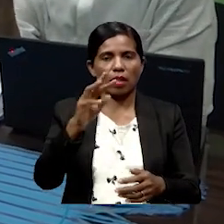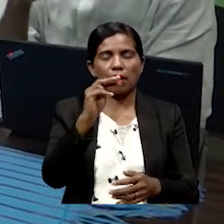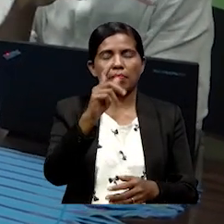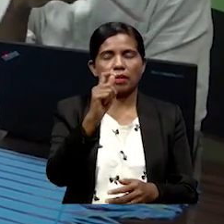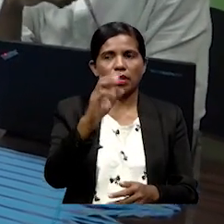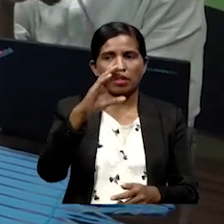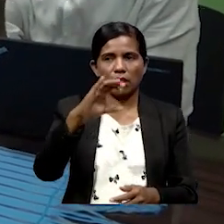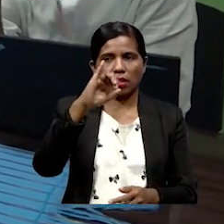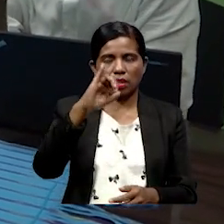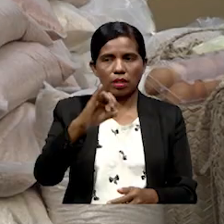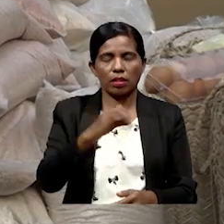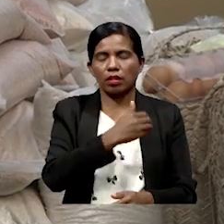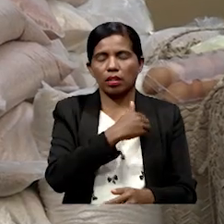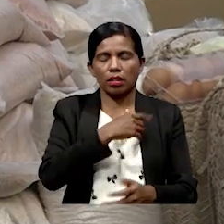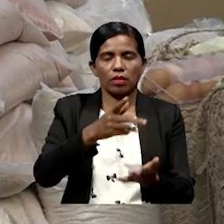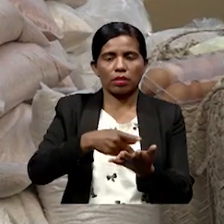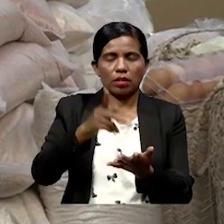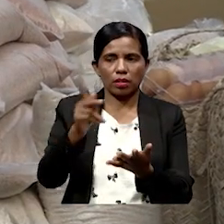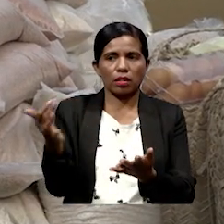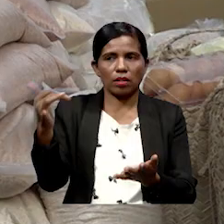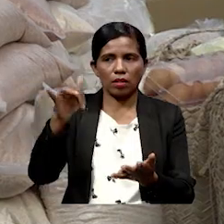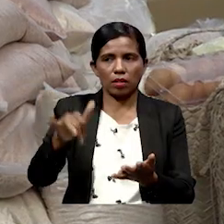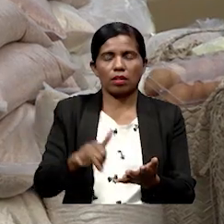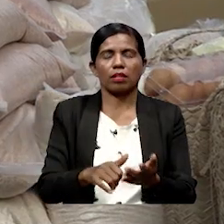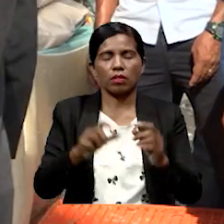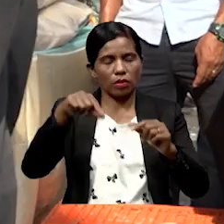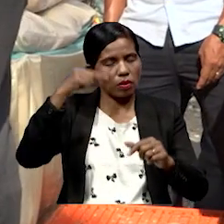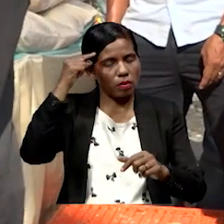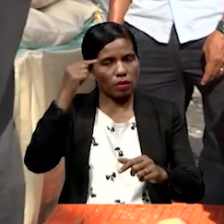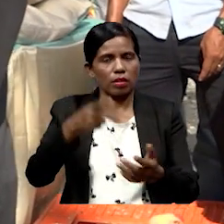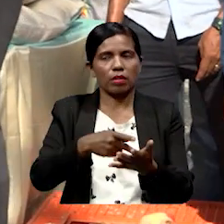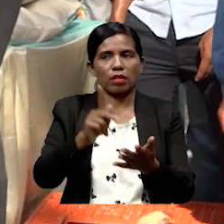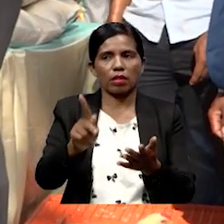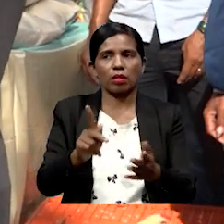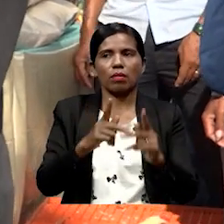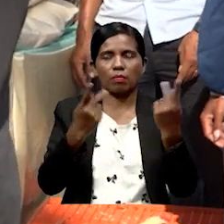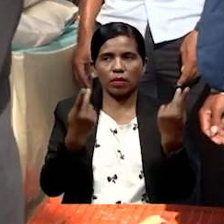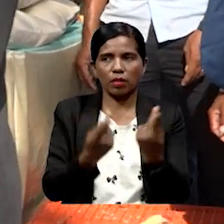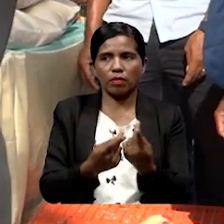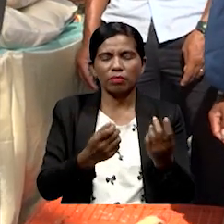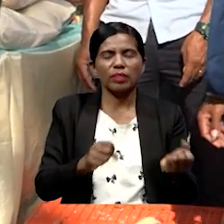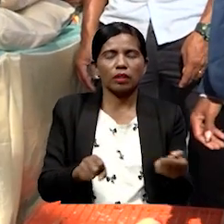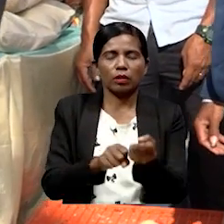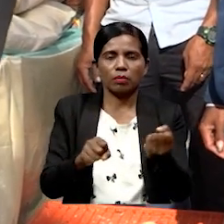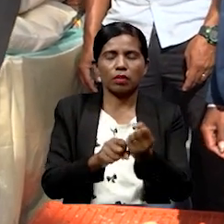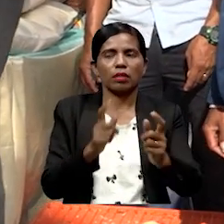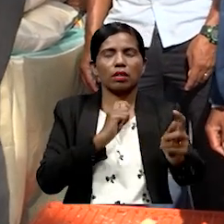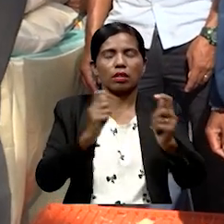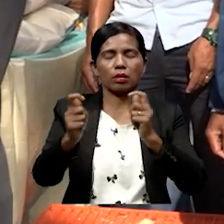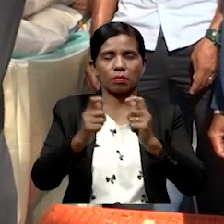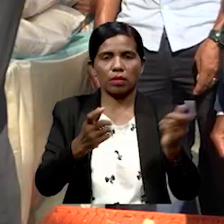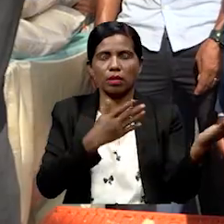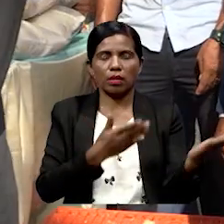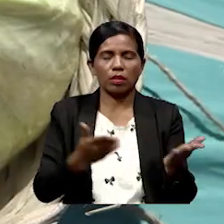Comércio e Indústria. Se da halo pagamento basira, a foi em governo contrata a companhia refere, apoio transporte roditula